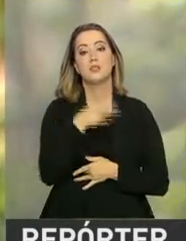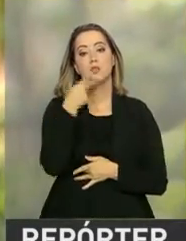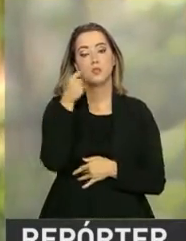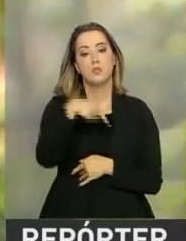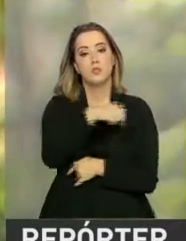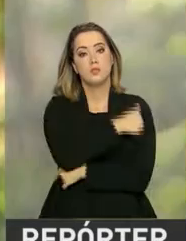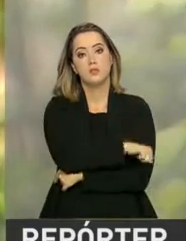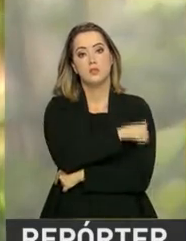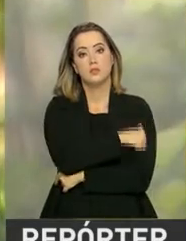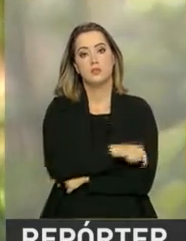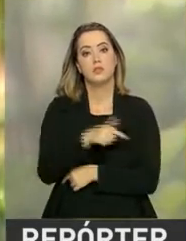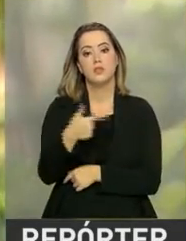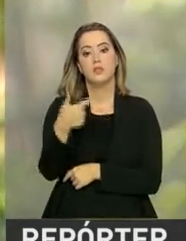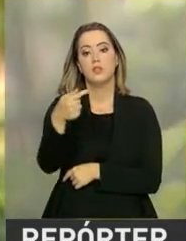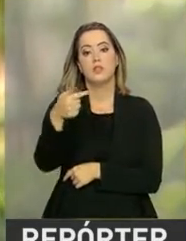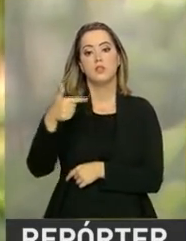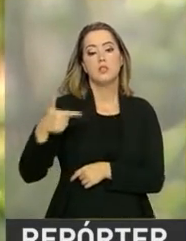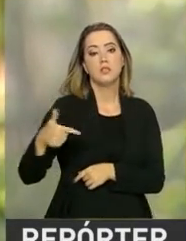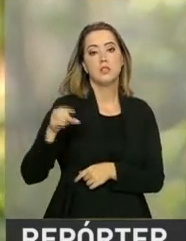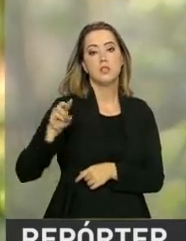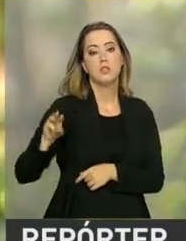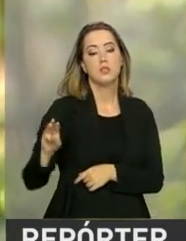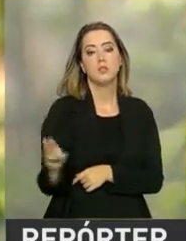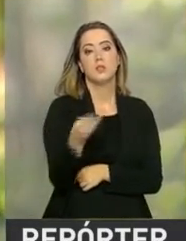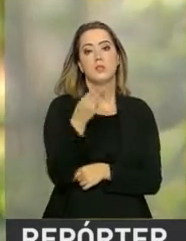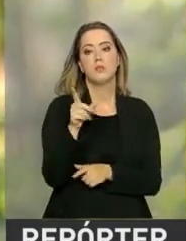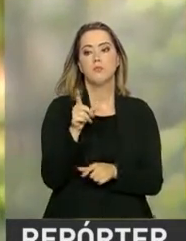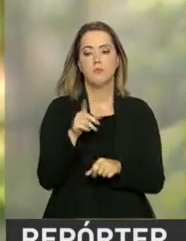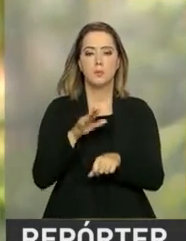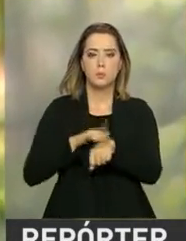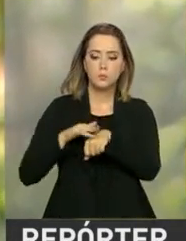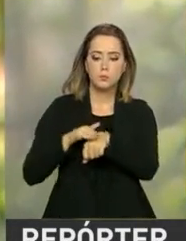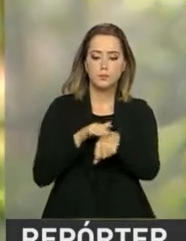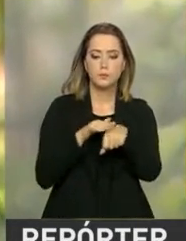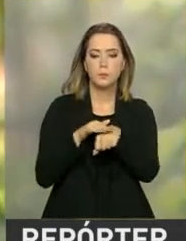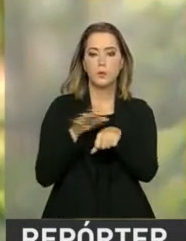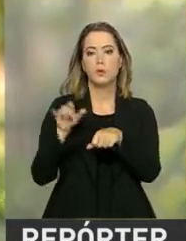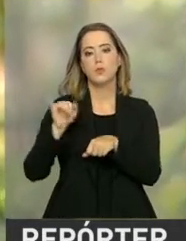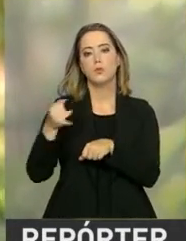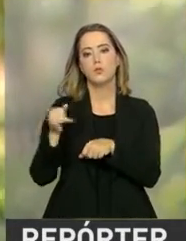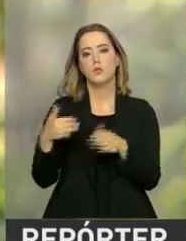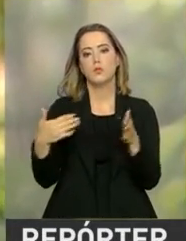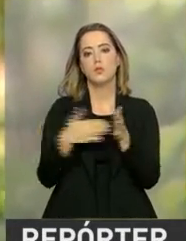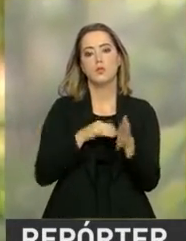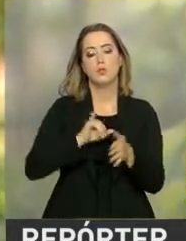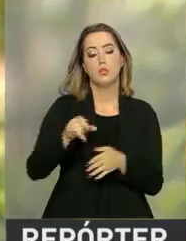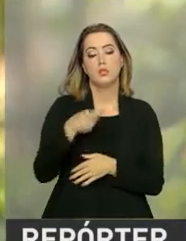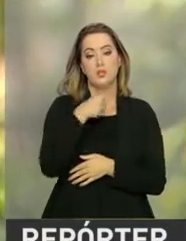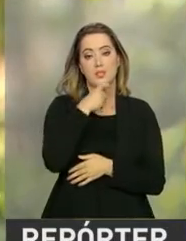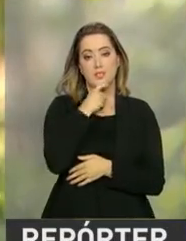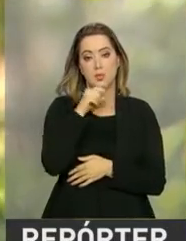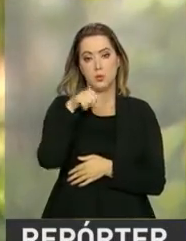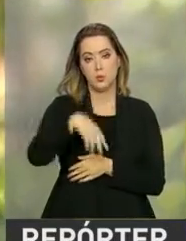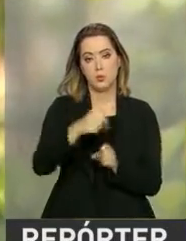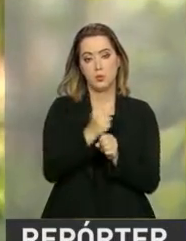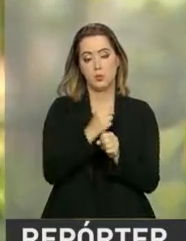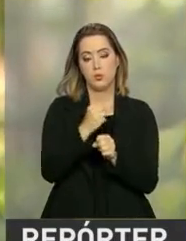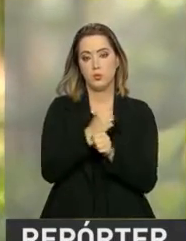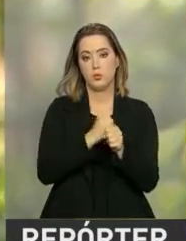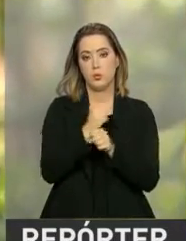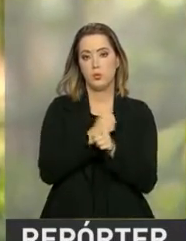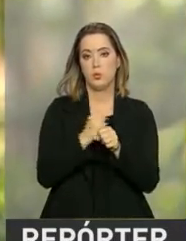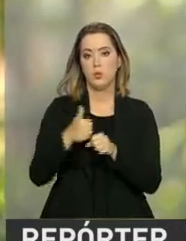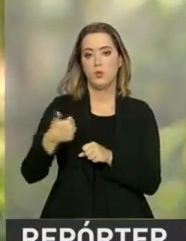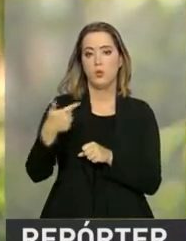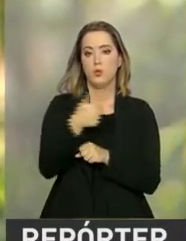Janeiro foram registrados 72 mil casos de dengue entre janeiro e julho deste ano. 12 mil a mais que no mesmo